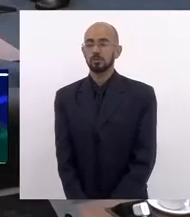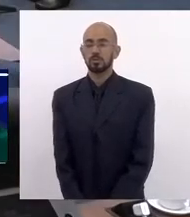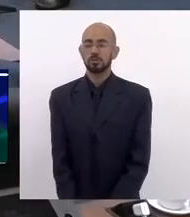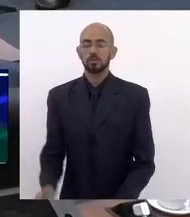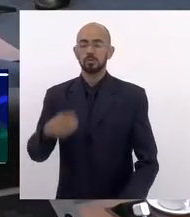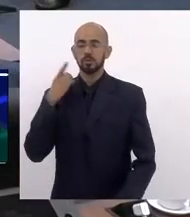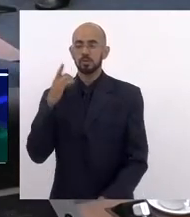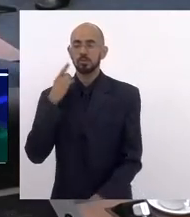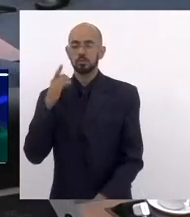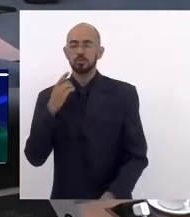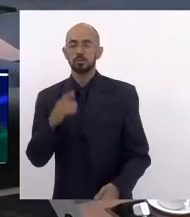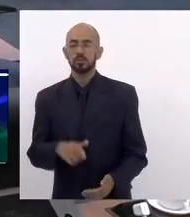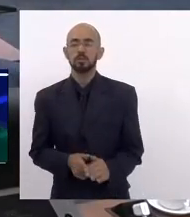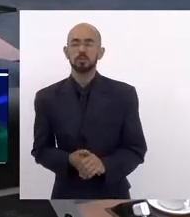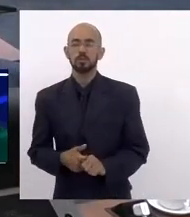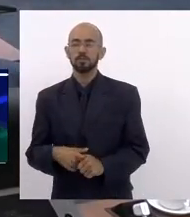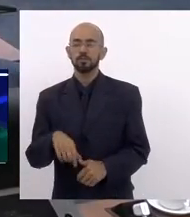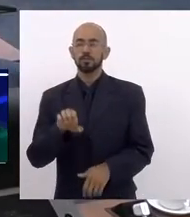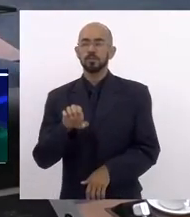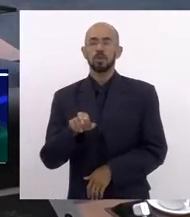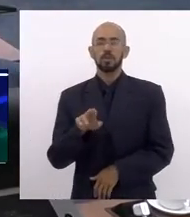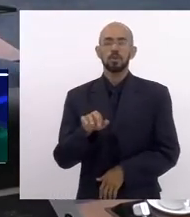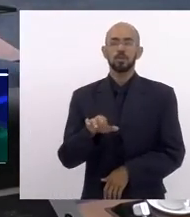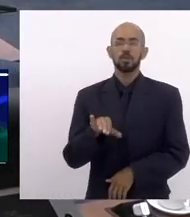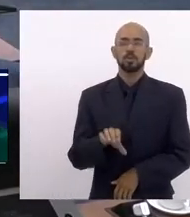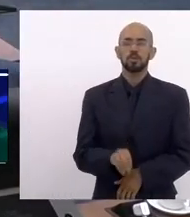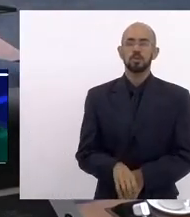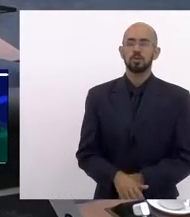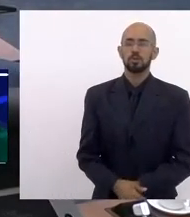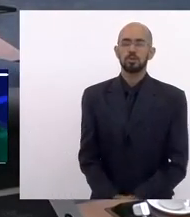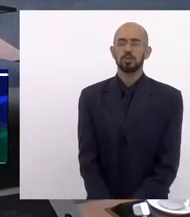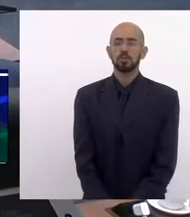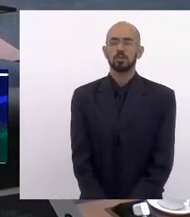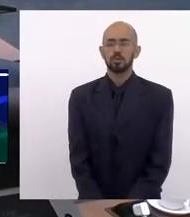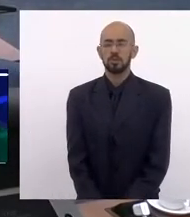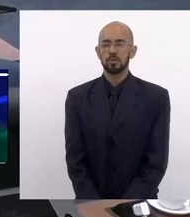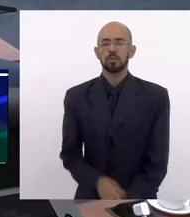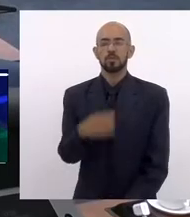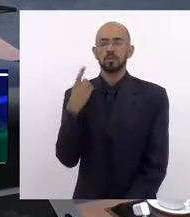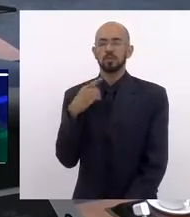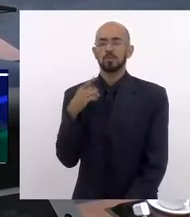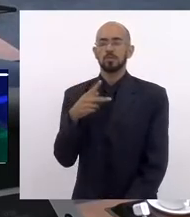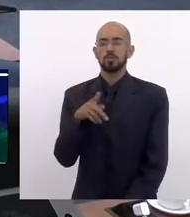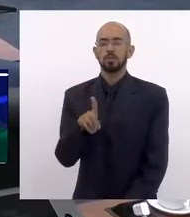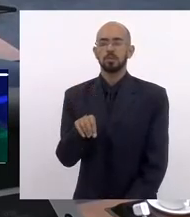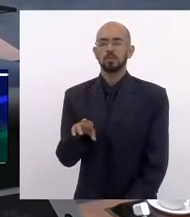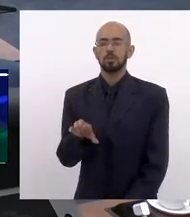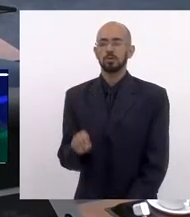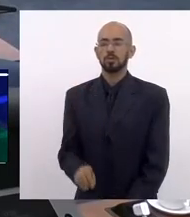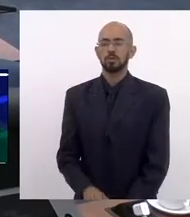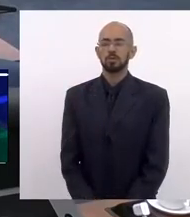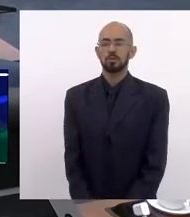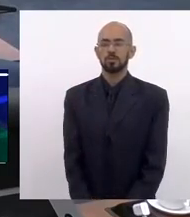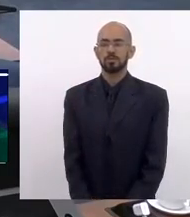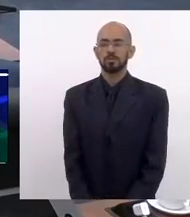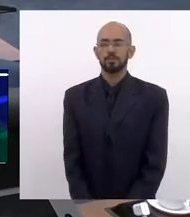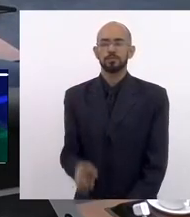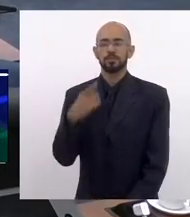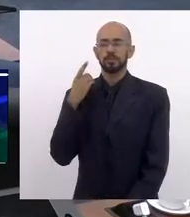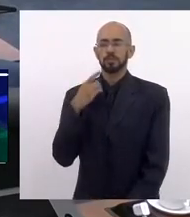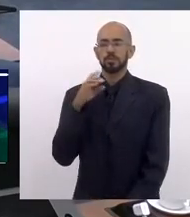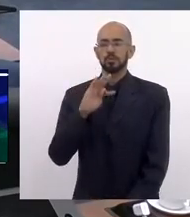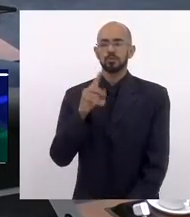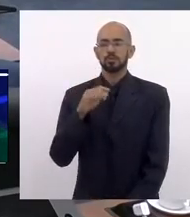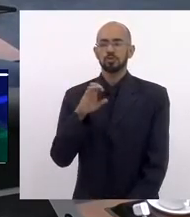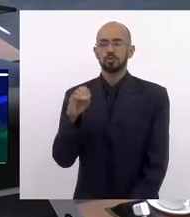Deputado Eurico Júnior. Deputado Pedro Ricardo. Deputado Chico